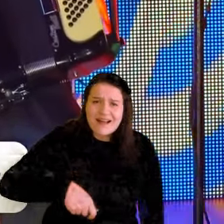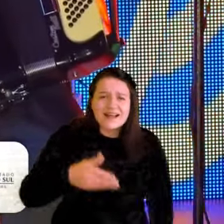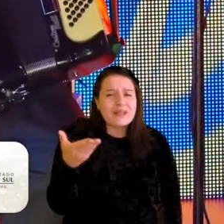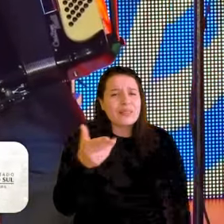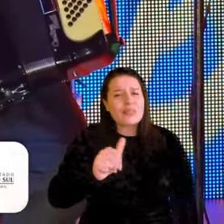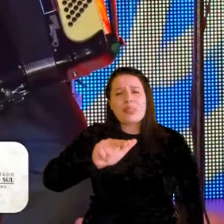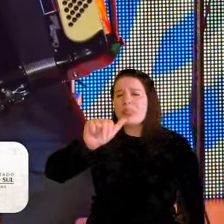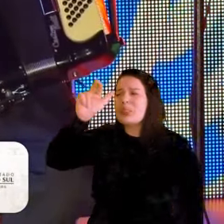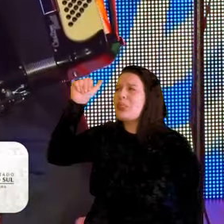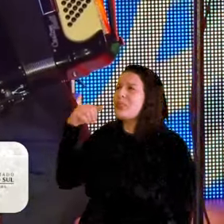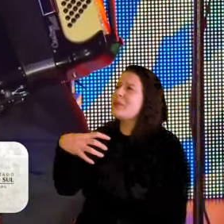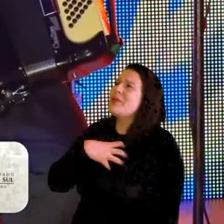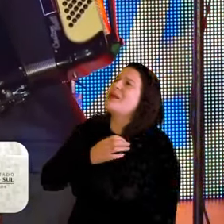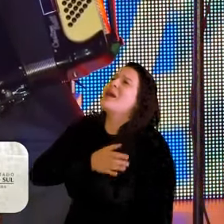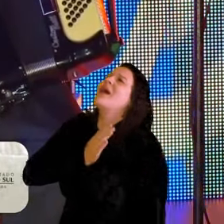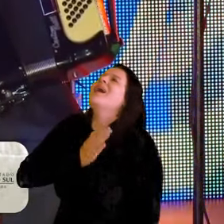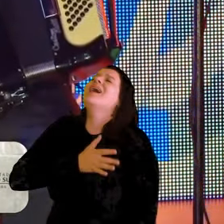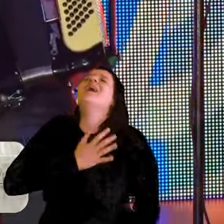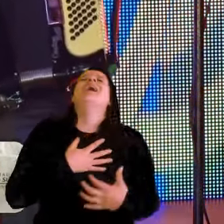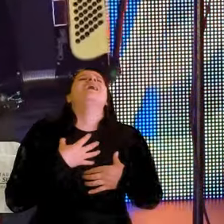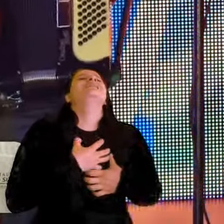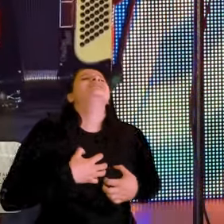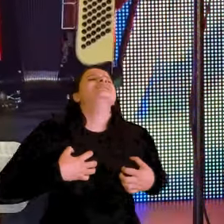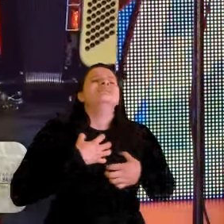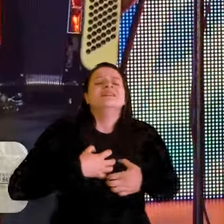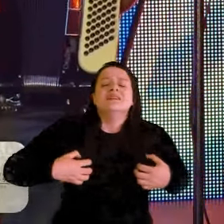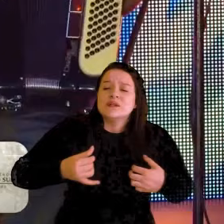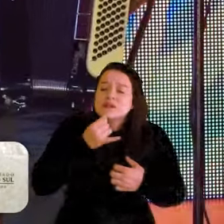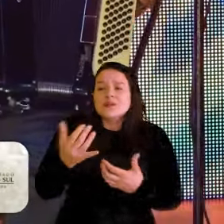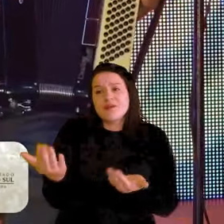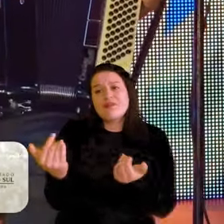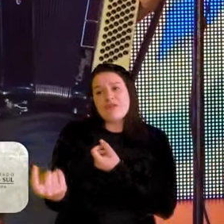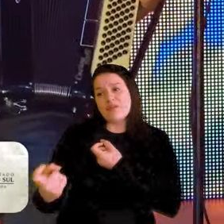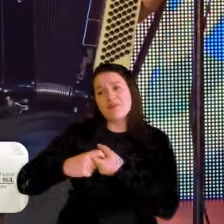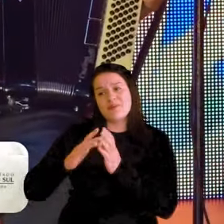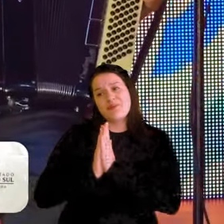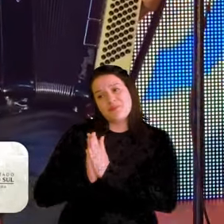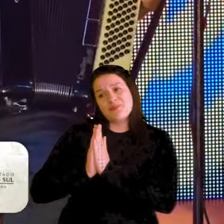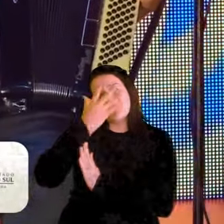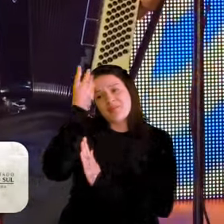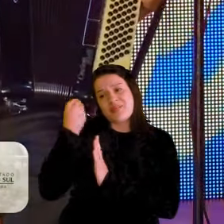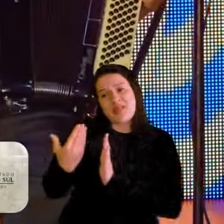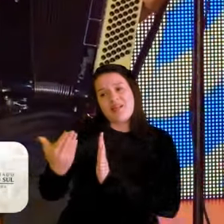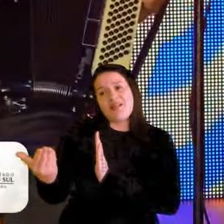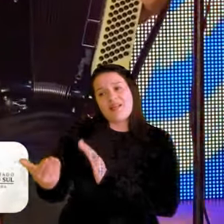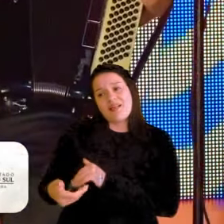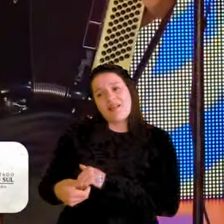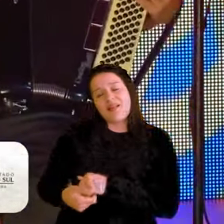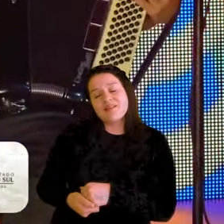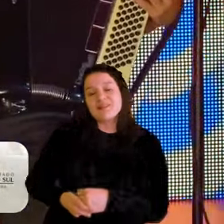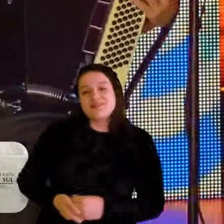que fosse assim. O meu coração soluça de dor. Esqueça o passado e volta pra mim.